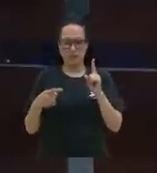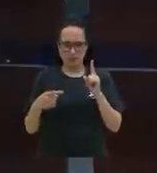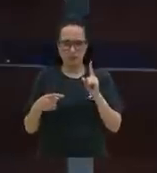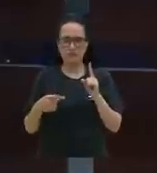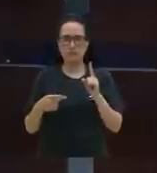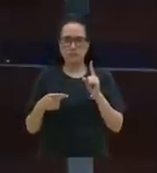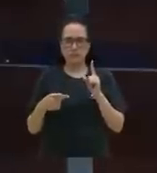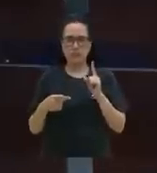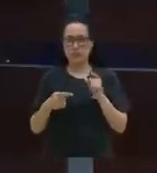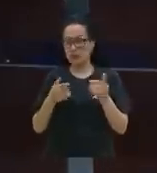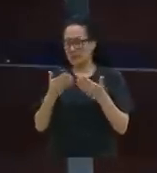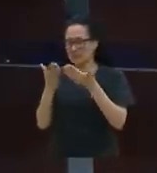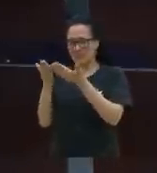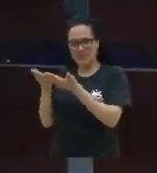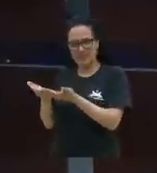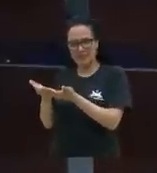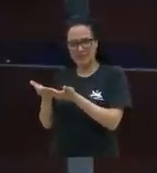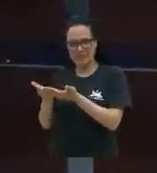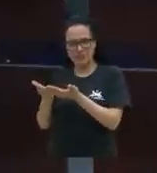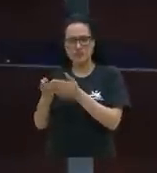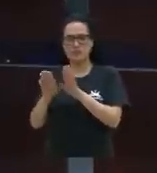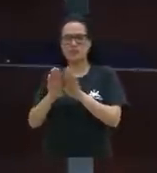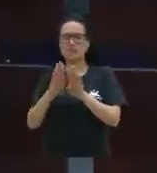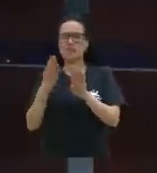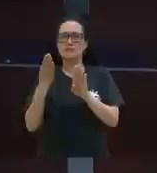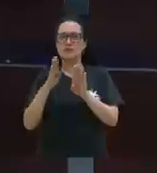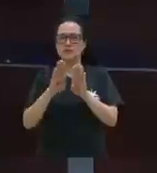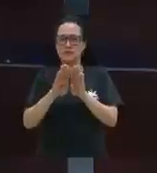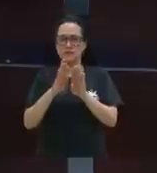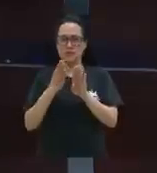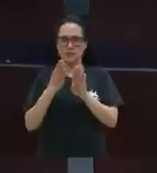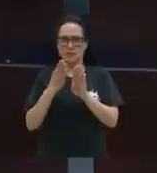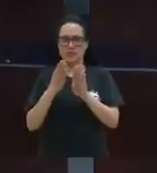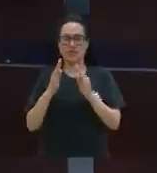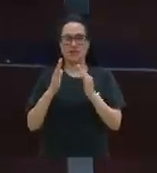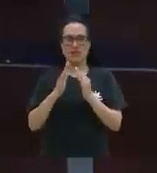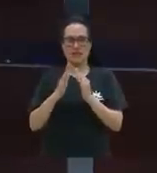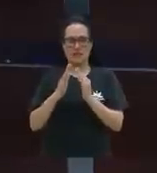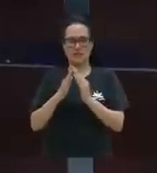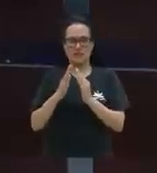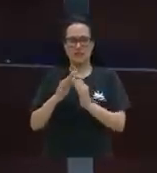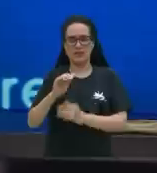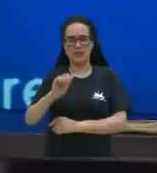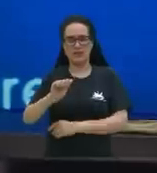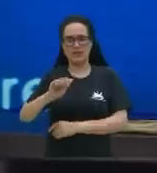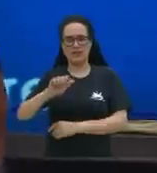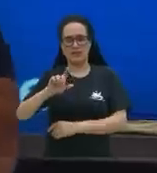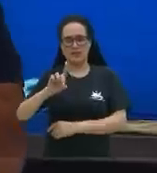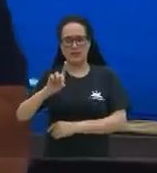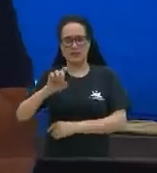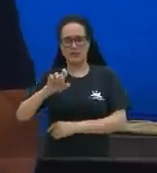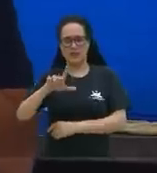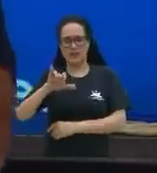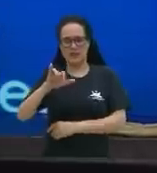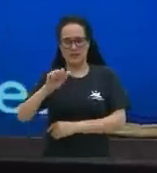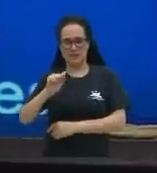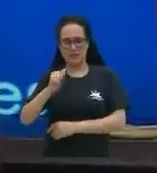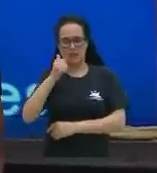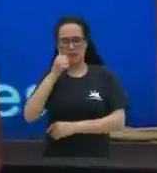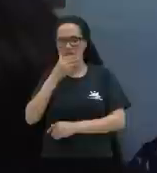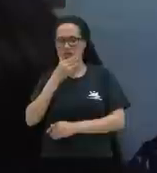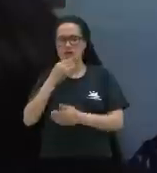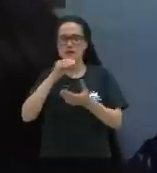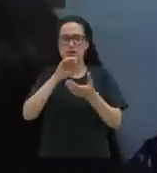foi deixada na porta da casa da dona Adélia, esposa do seu Didi, que é um